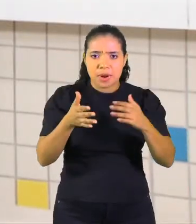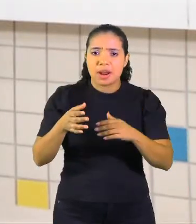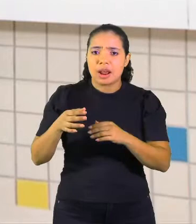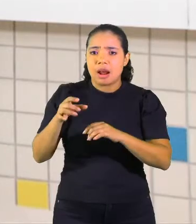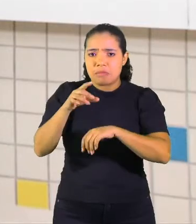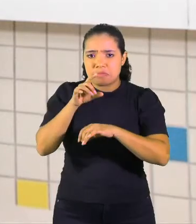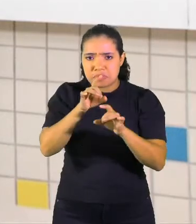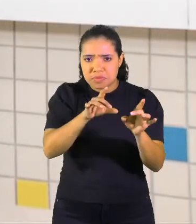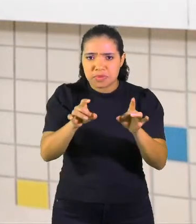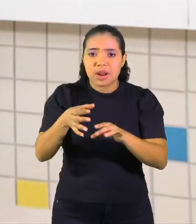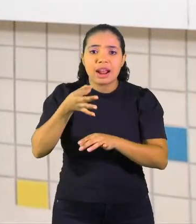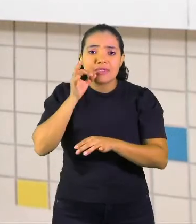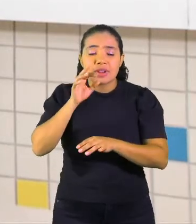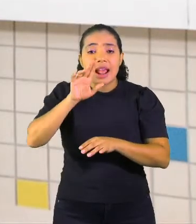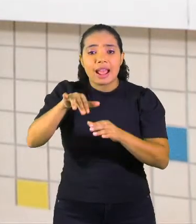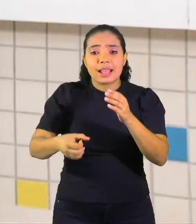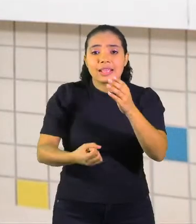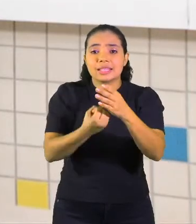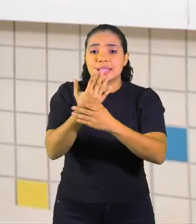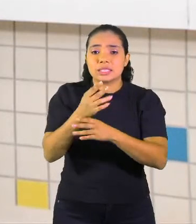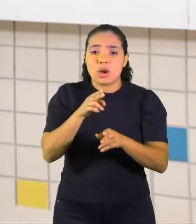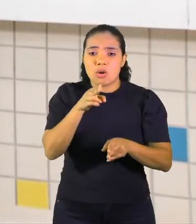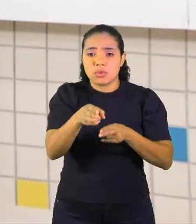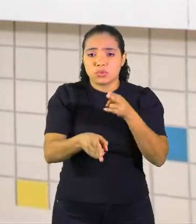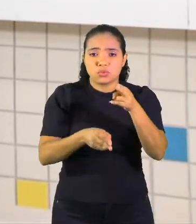de ferrovias.